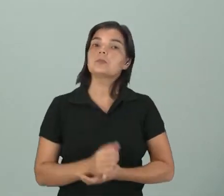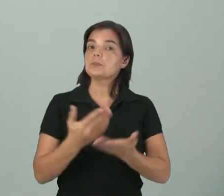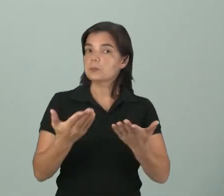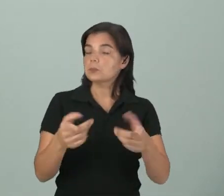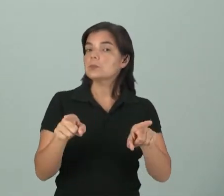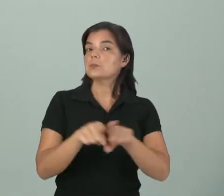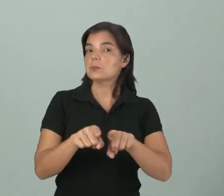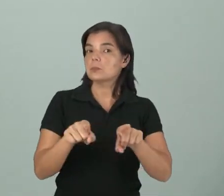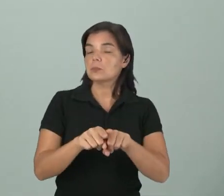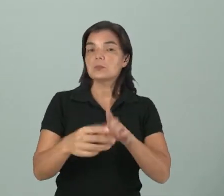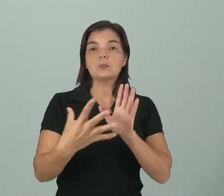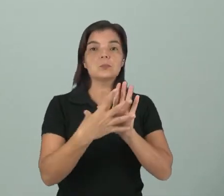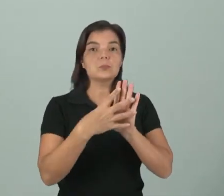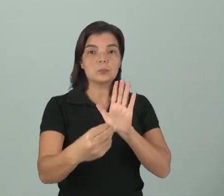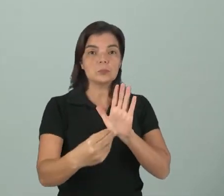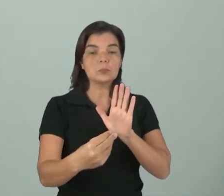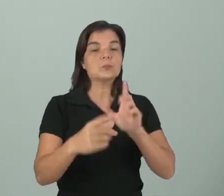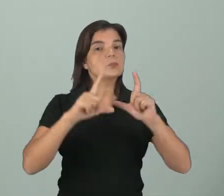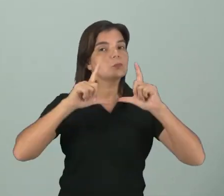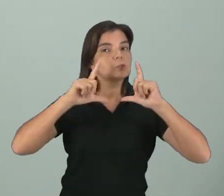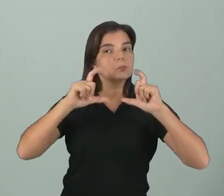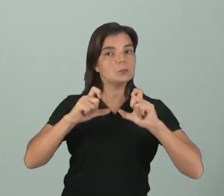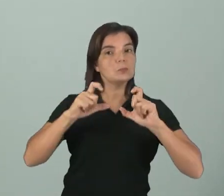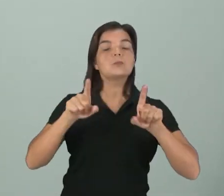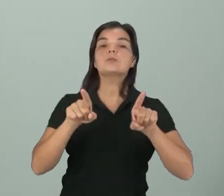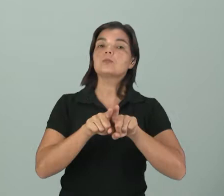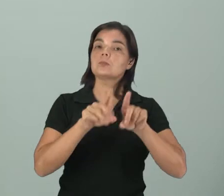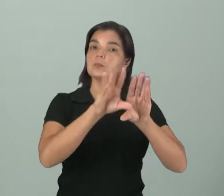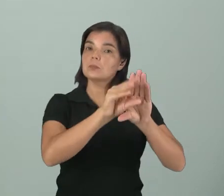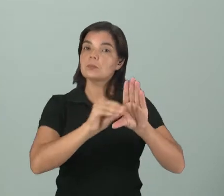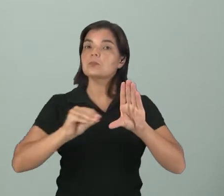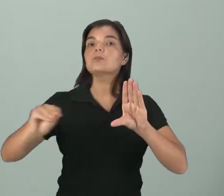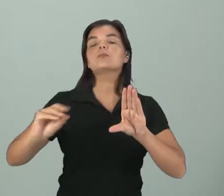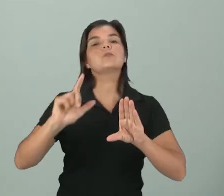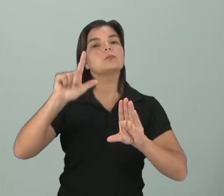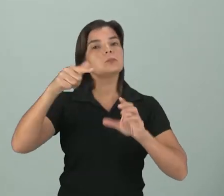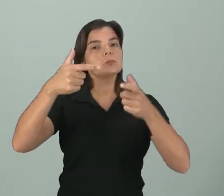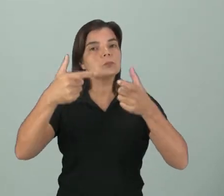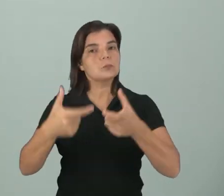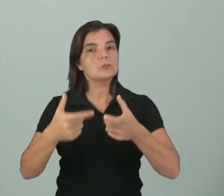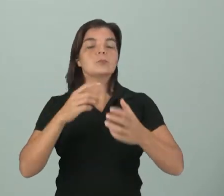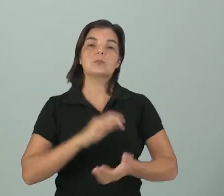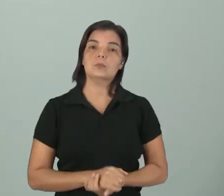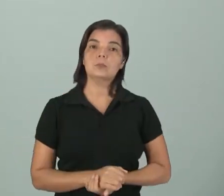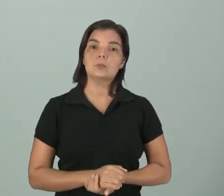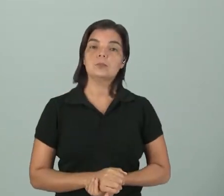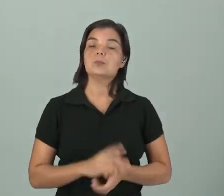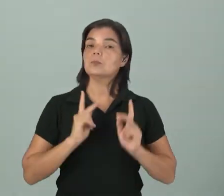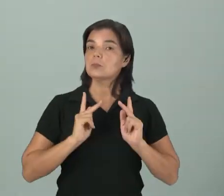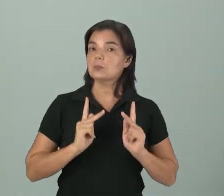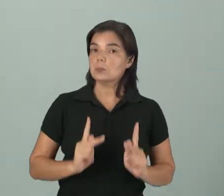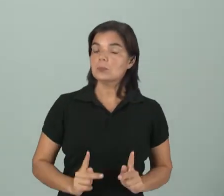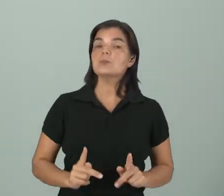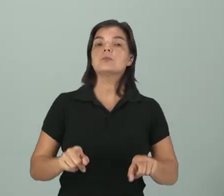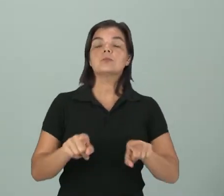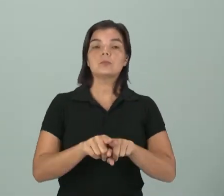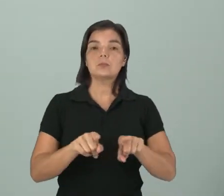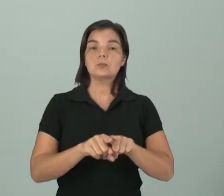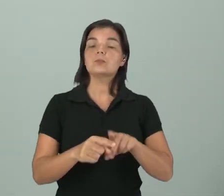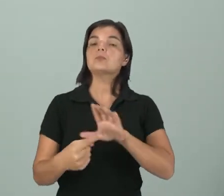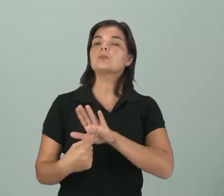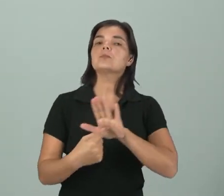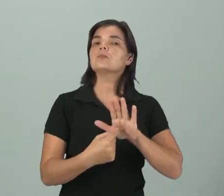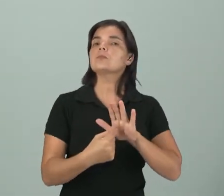Que aquilo pode ser copiado, printado e colocado em outros lugares. Então, o nosso comportamento,